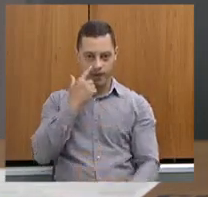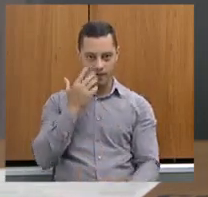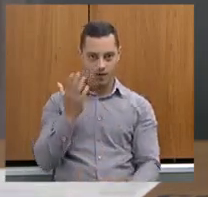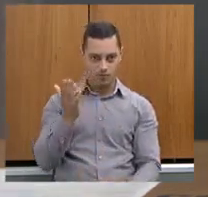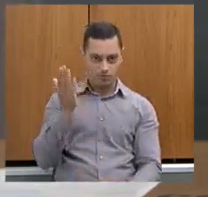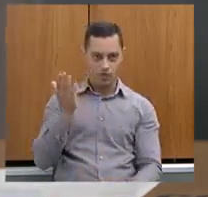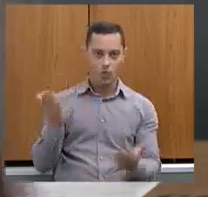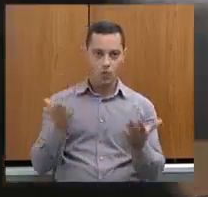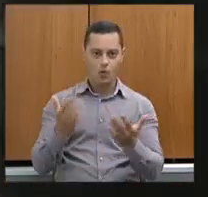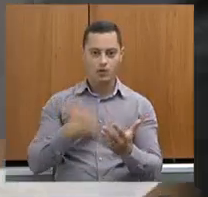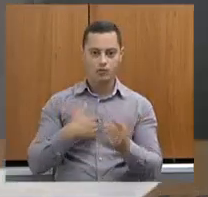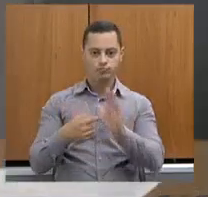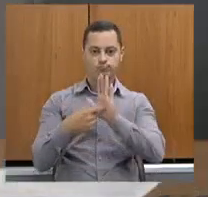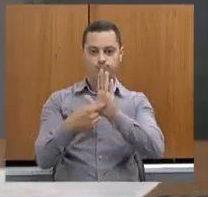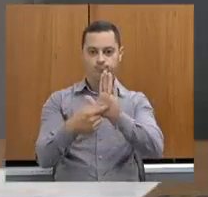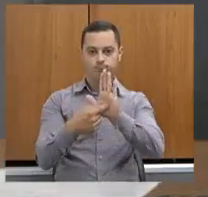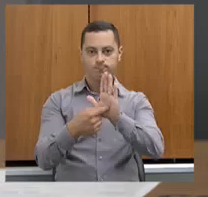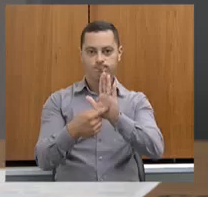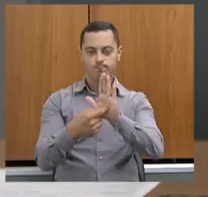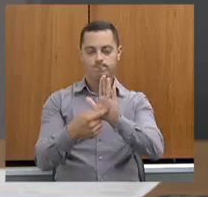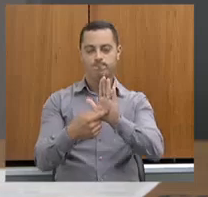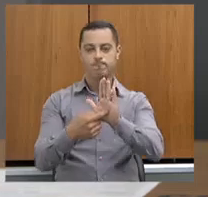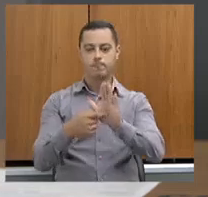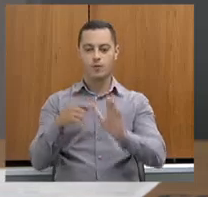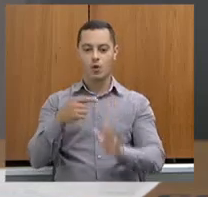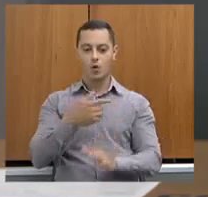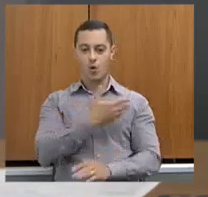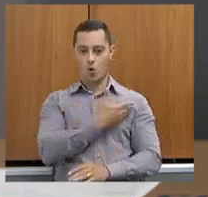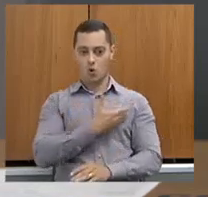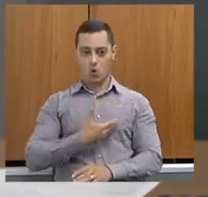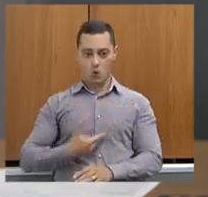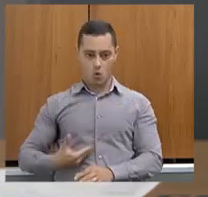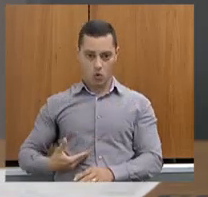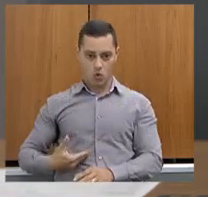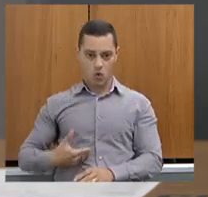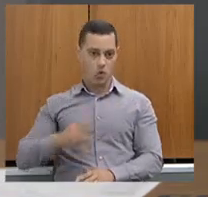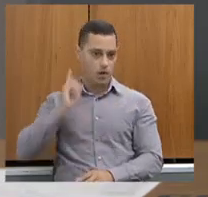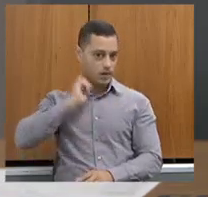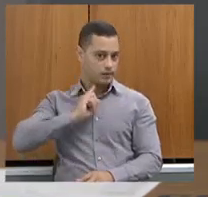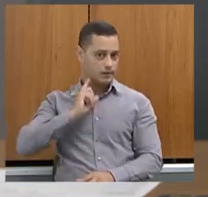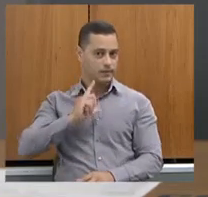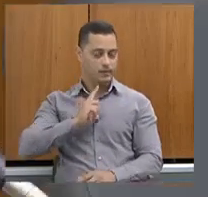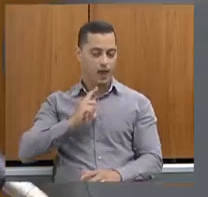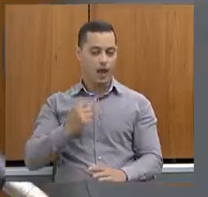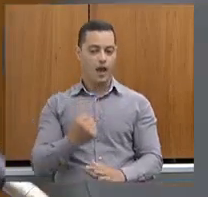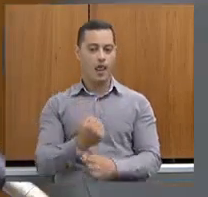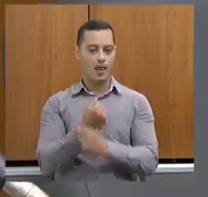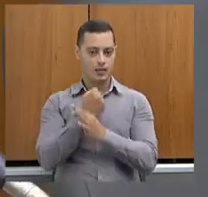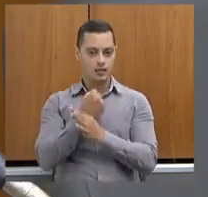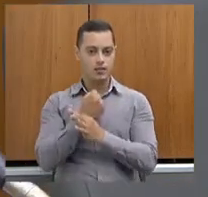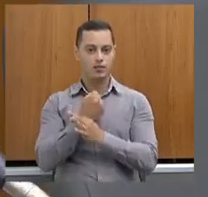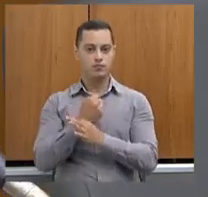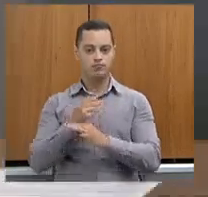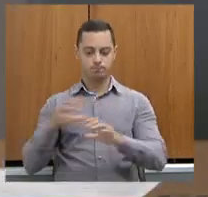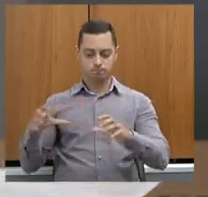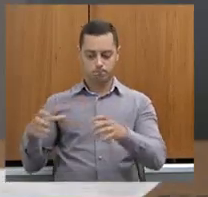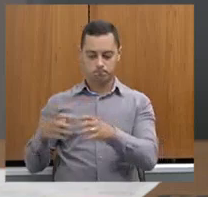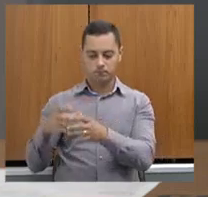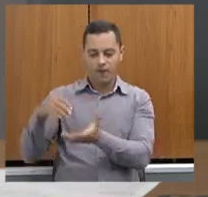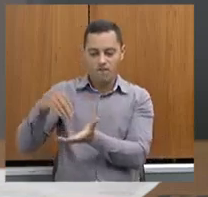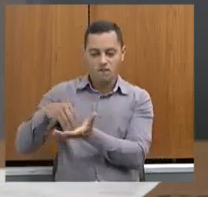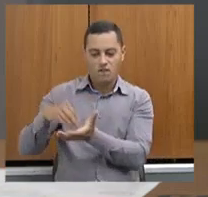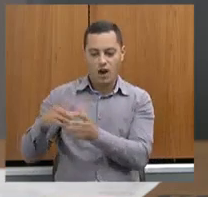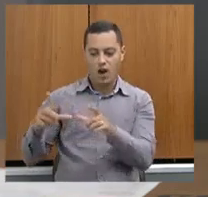Governo do Estado tem garantido a recomposição do efetivo do Corpo de Bombeiros ao longo desses quatro anos